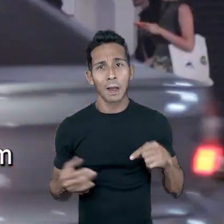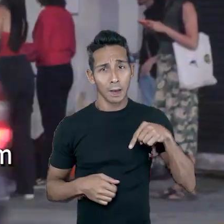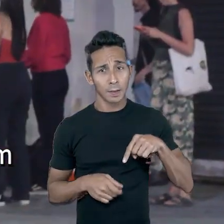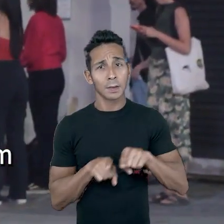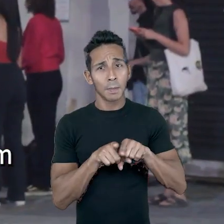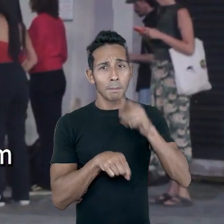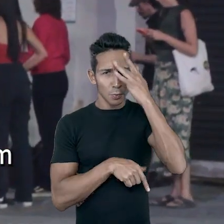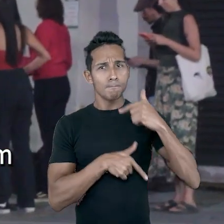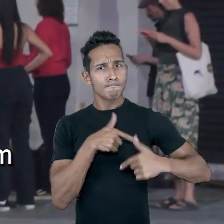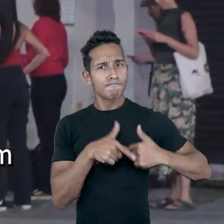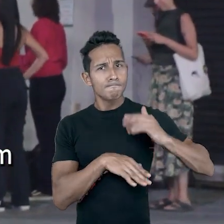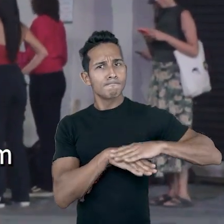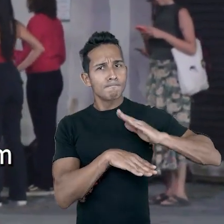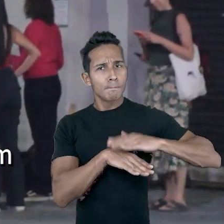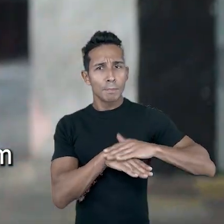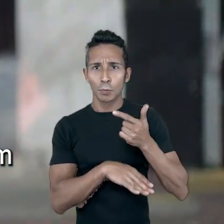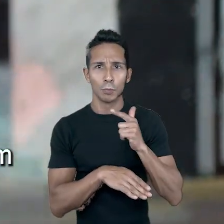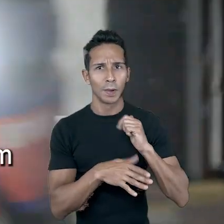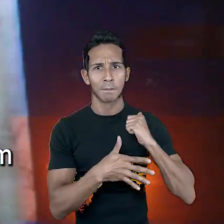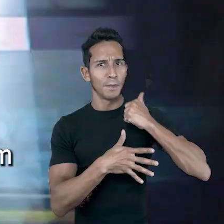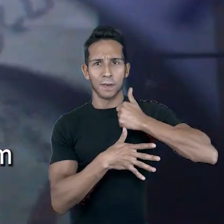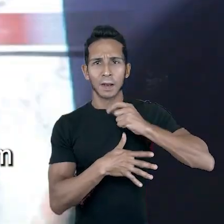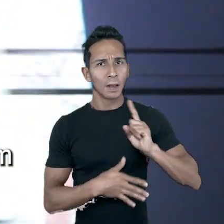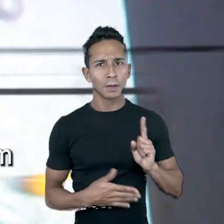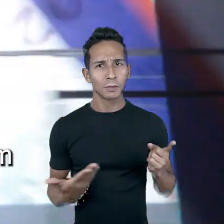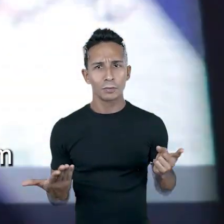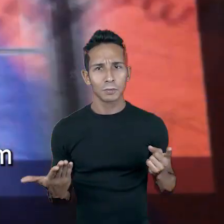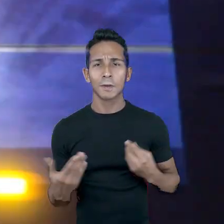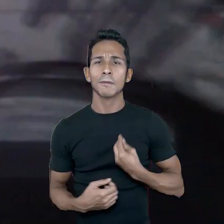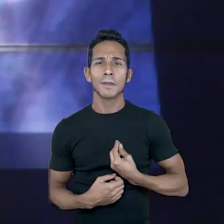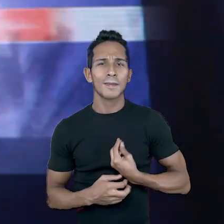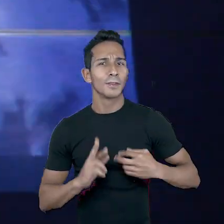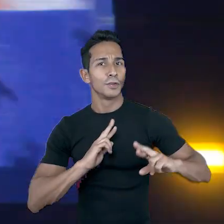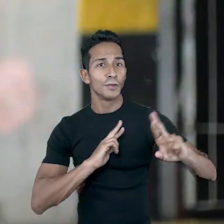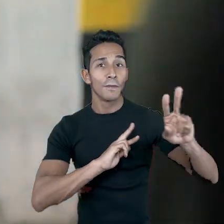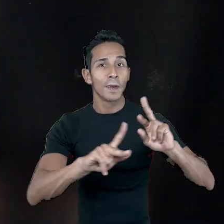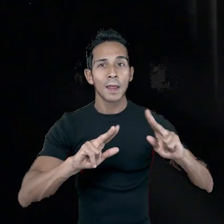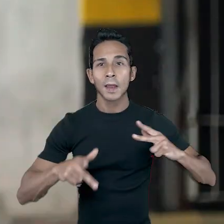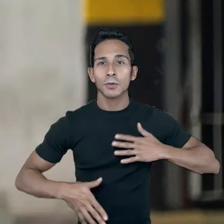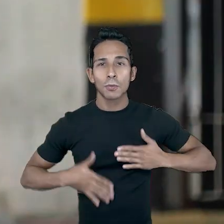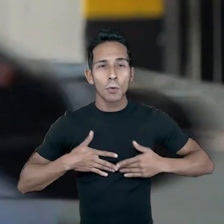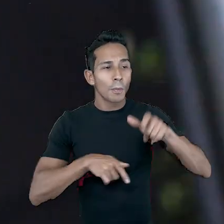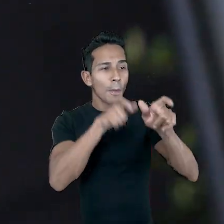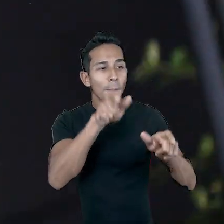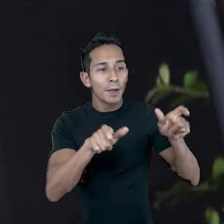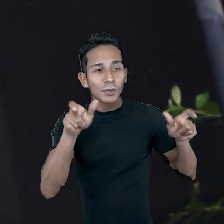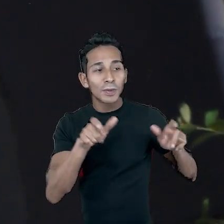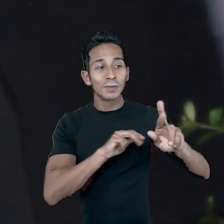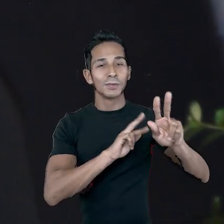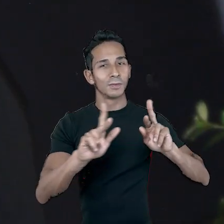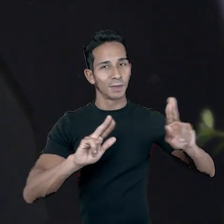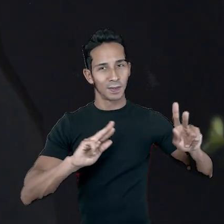né? Então existe quem está fazendo aqui também fora do discurso do privilégio, né? Que está fazendo uma outra vivência, com